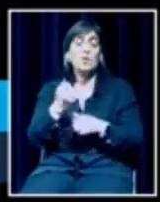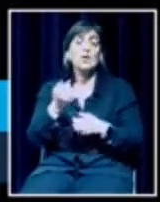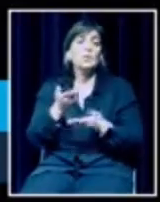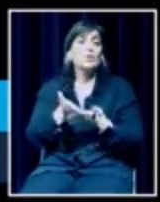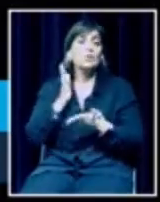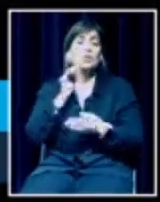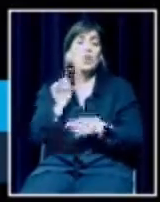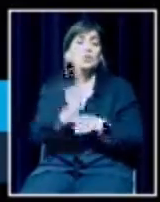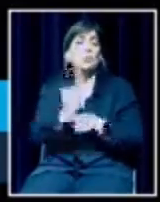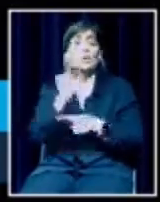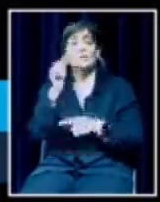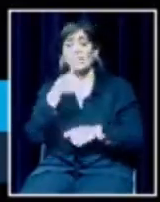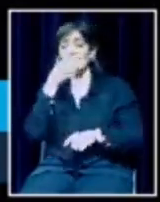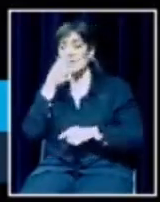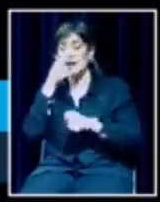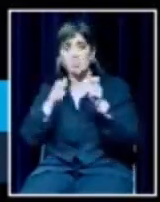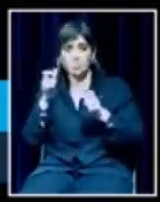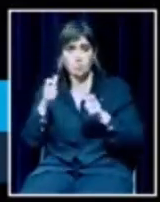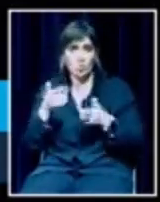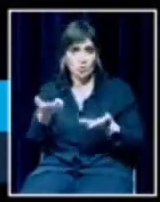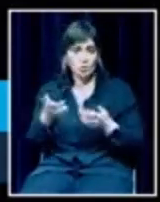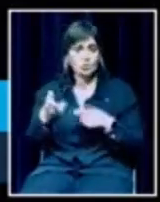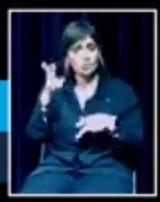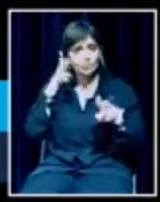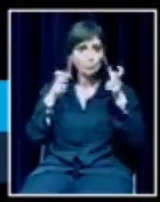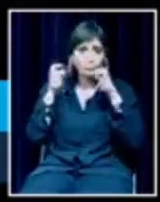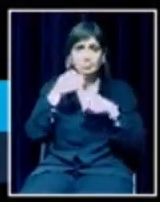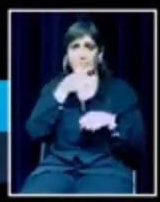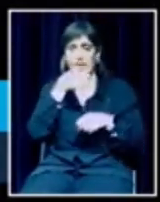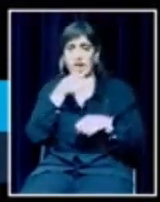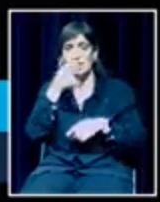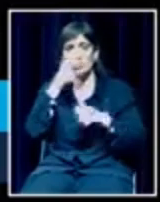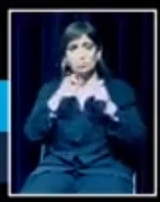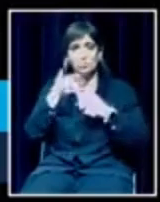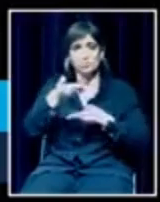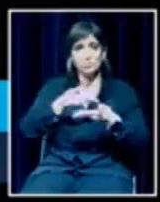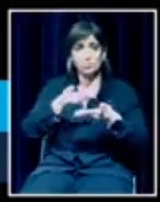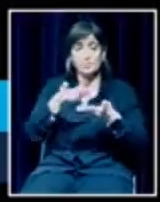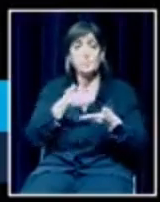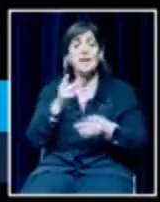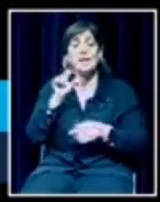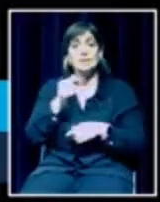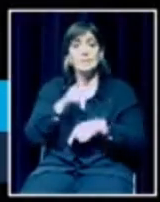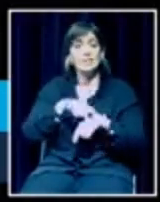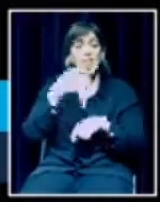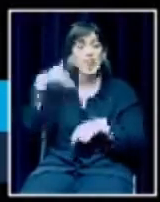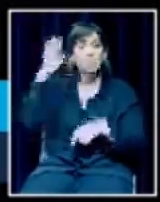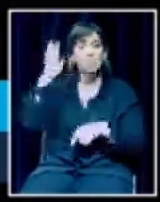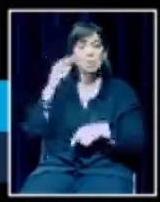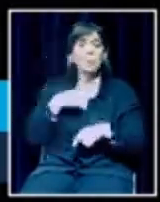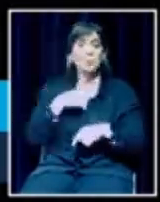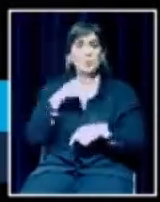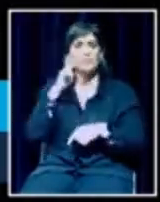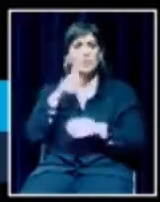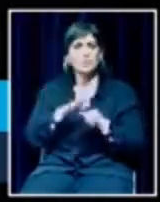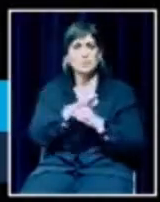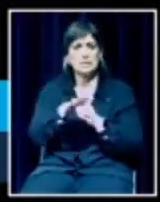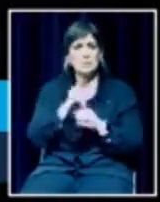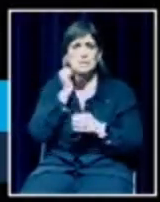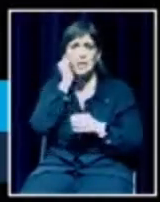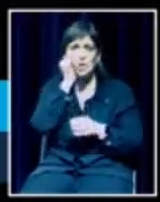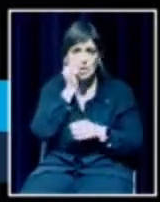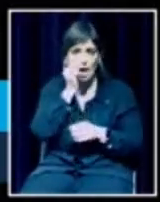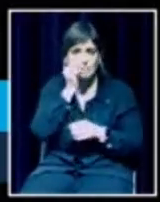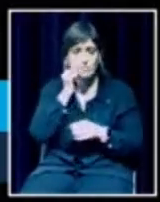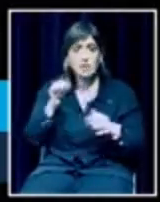é conduzir e falar com pessoas e ao falar com pessoas de algum tempo tenham constatado a situação gravíssima